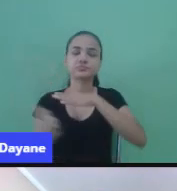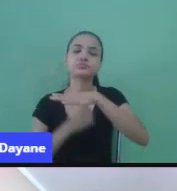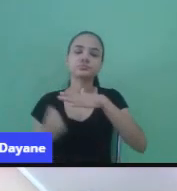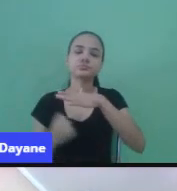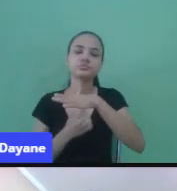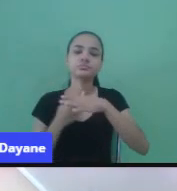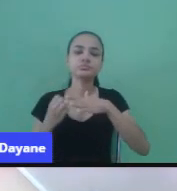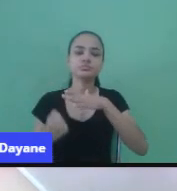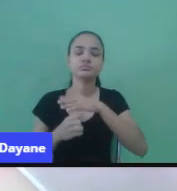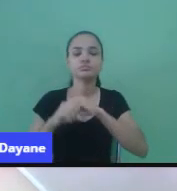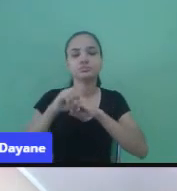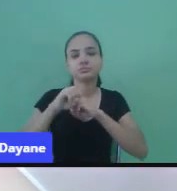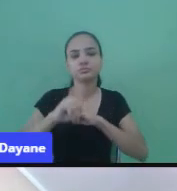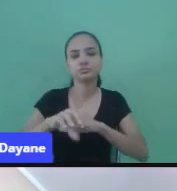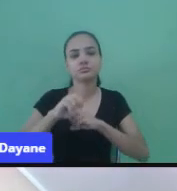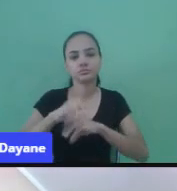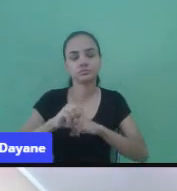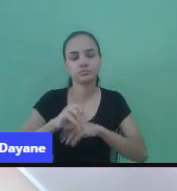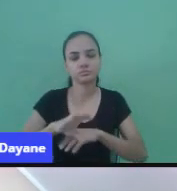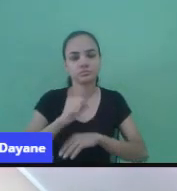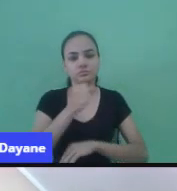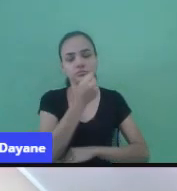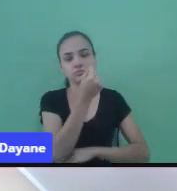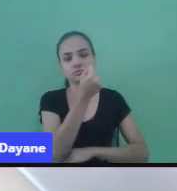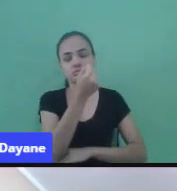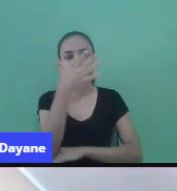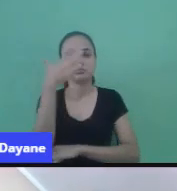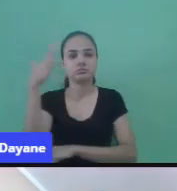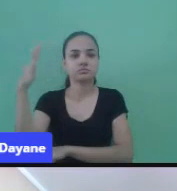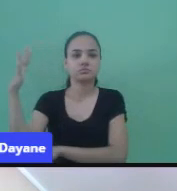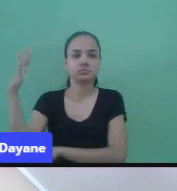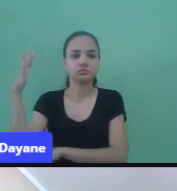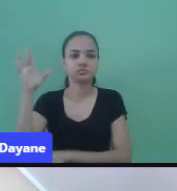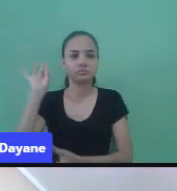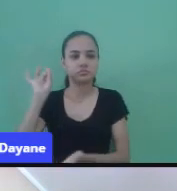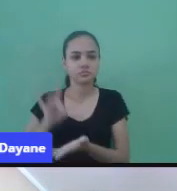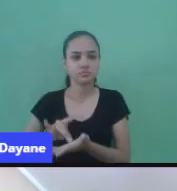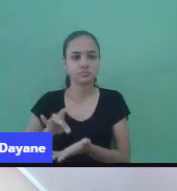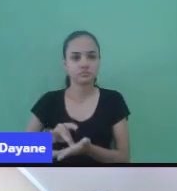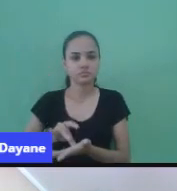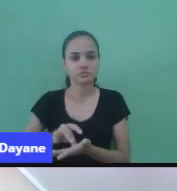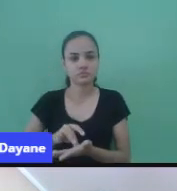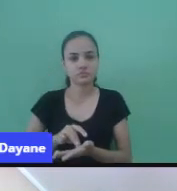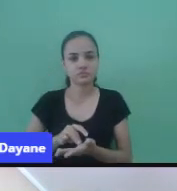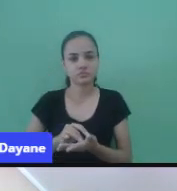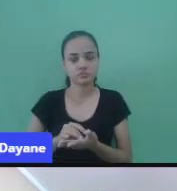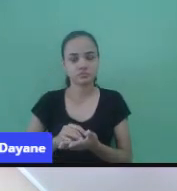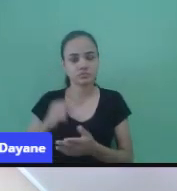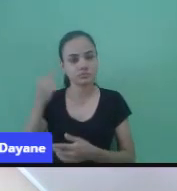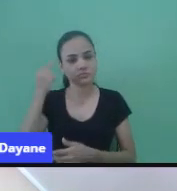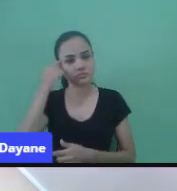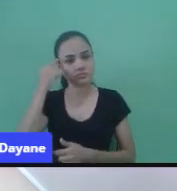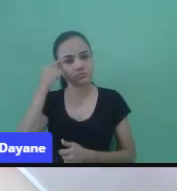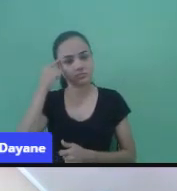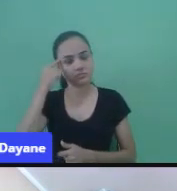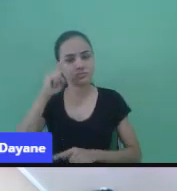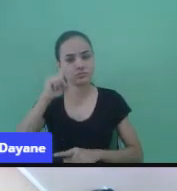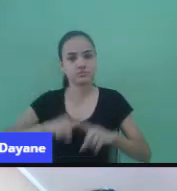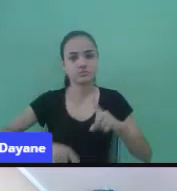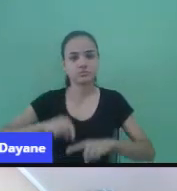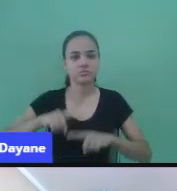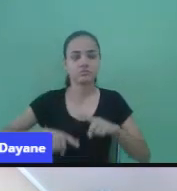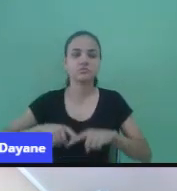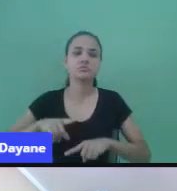Eu estou aqui, mas, na verdade, quem pensou todo esse material, inclusive, toda a questão de acessibilidade, tem outras